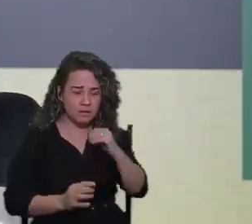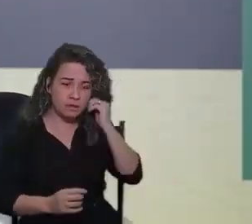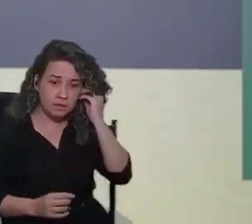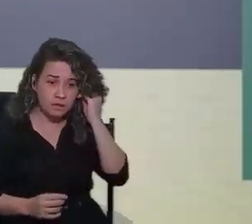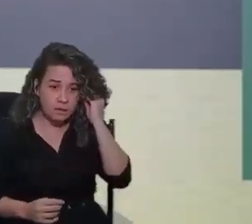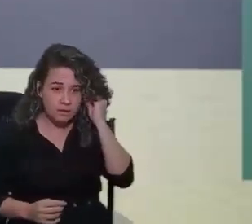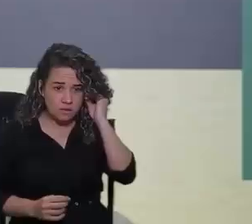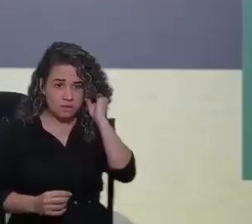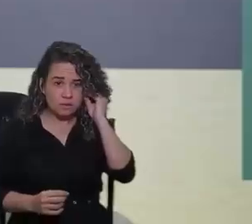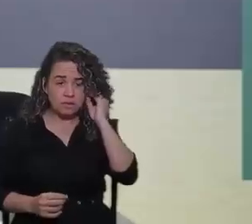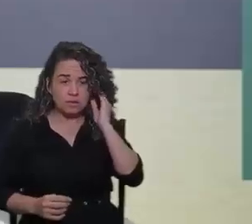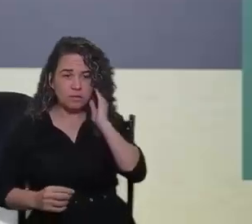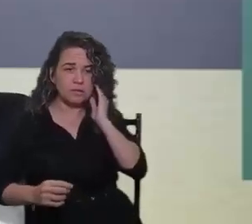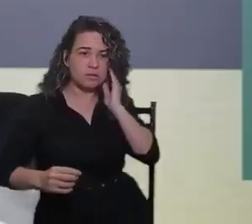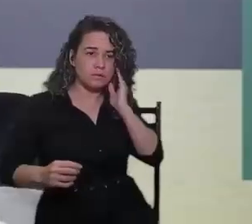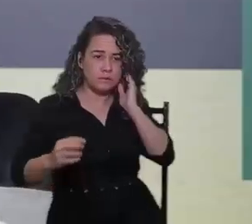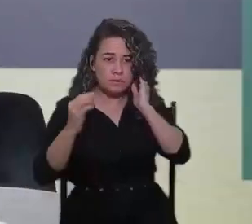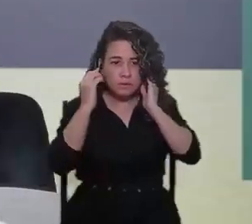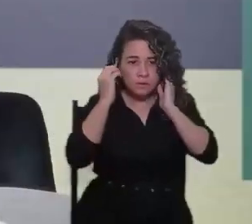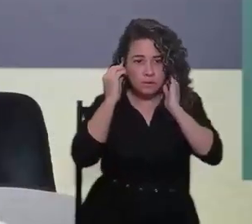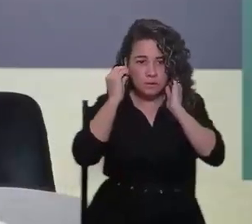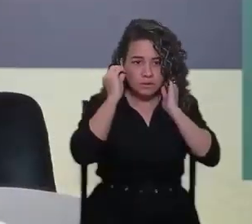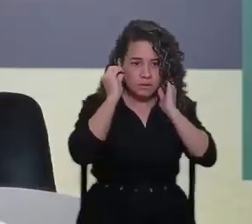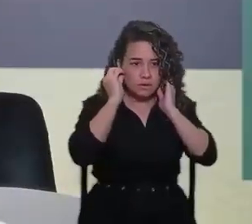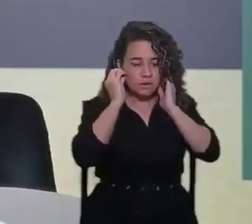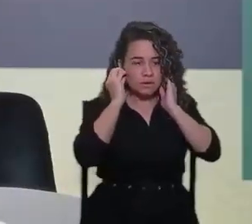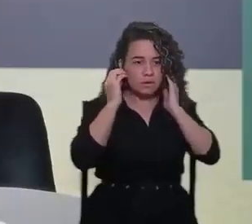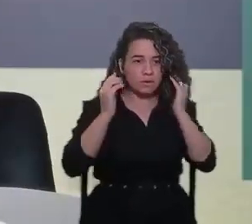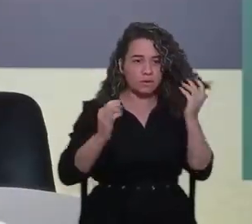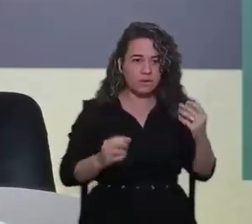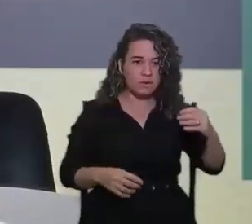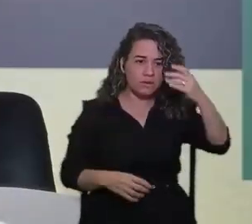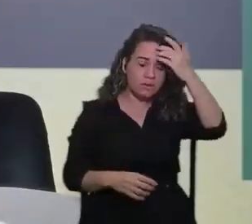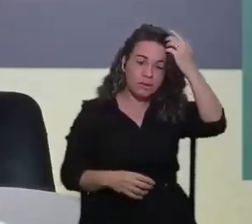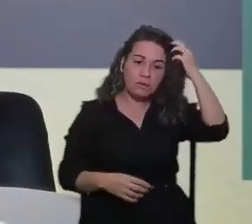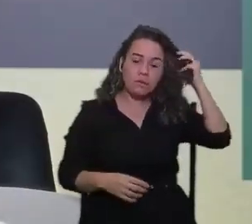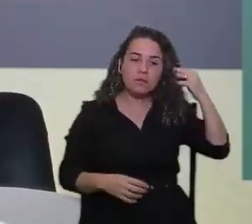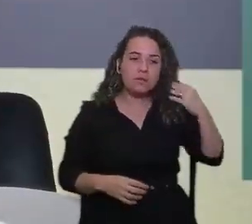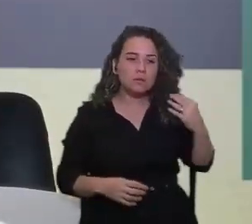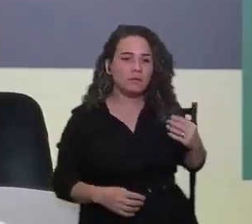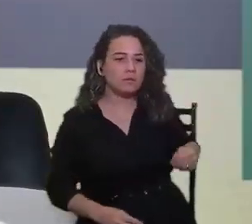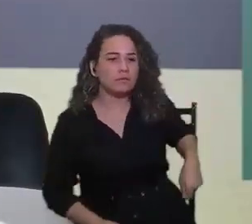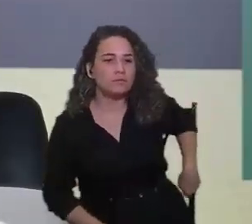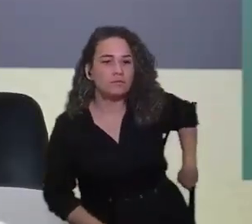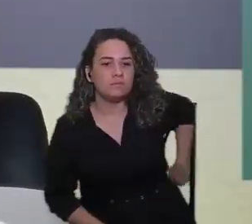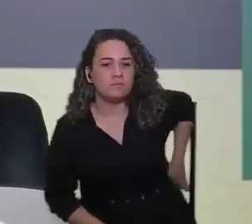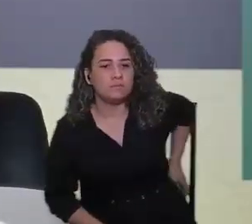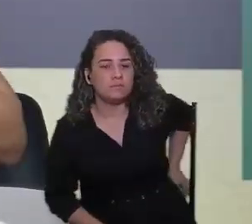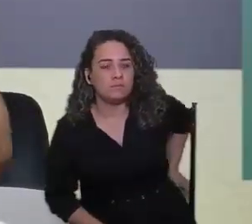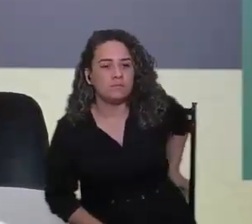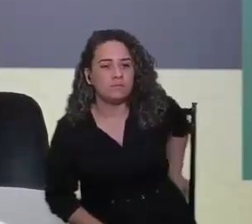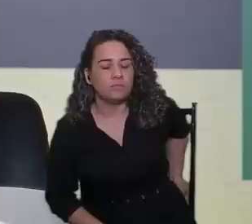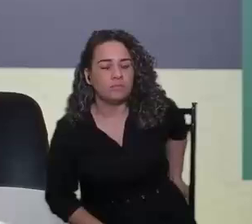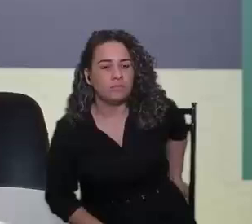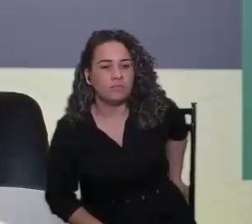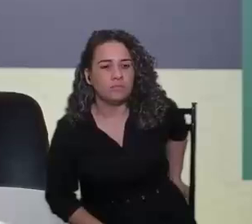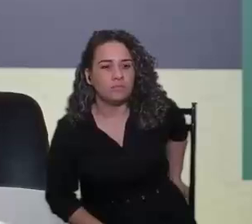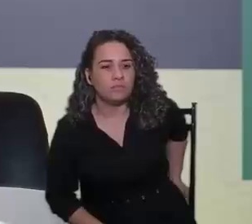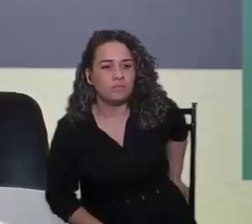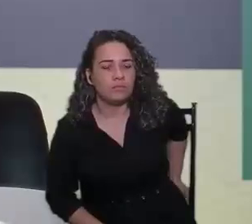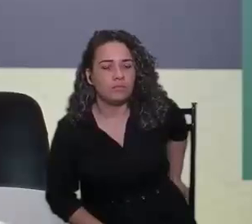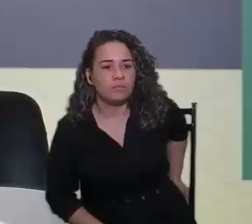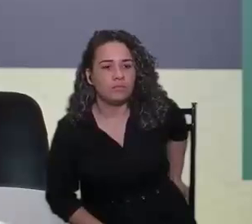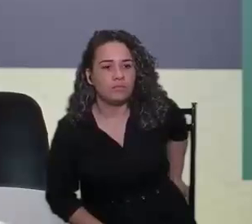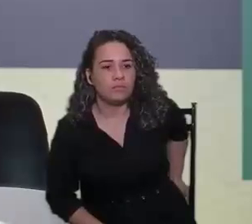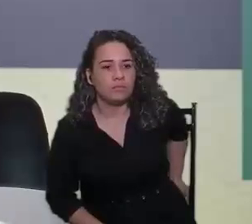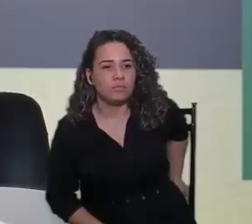pré-adolescente, não deixa de ser uma bifurcação, né, que se está nessa espécie de narrativa que a gente se joga para